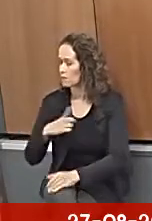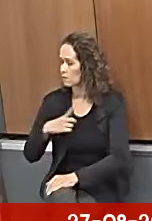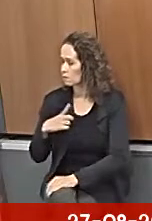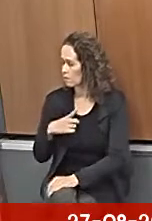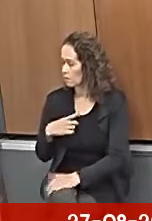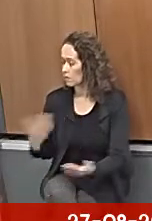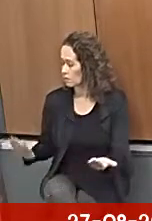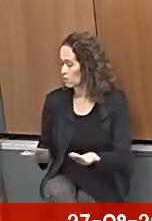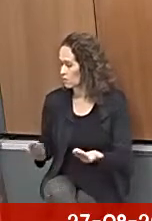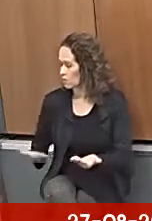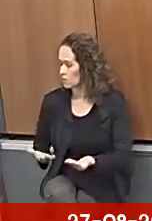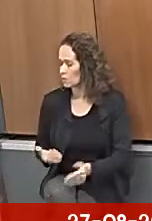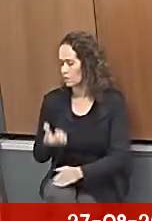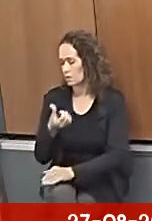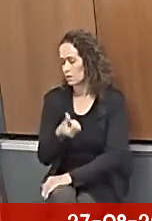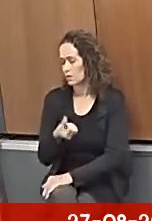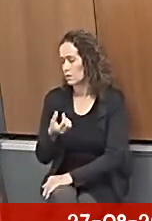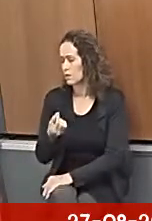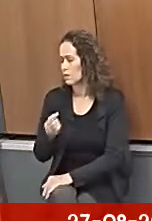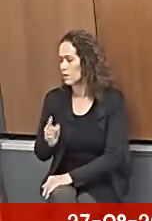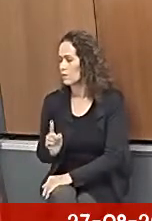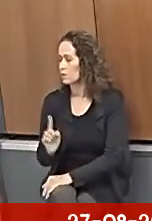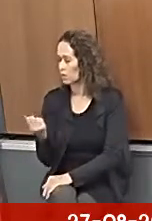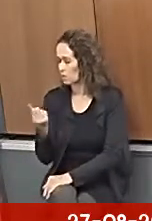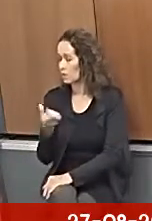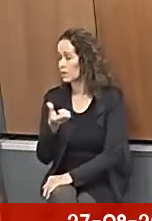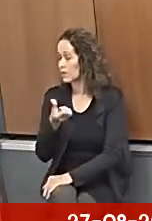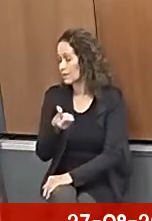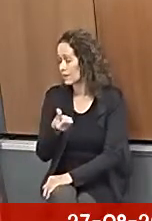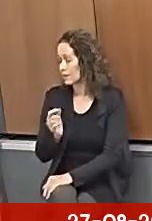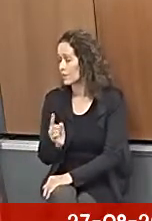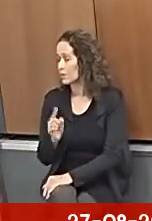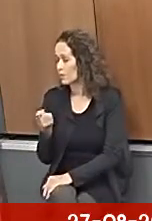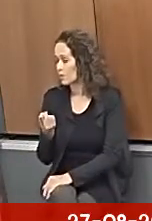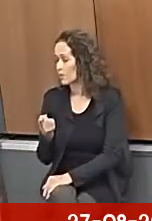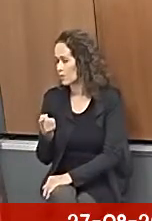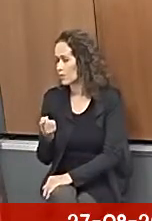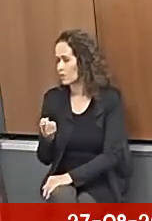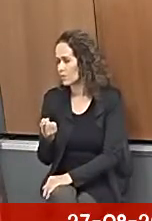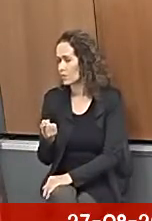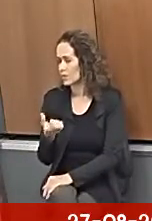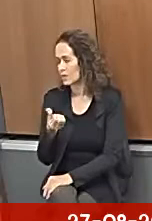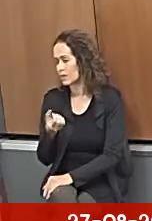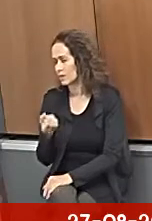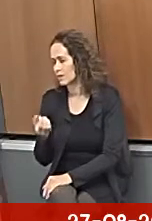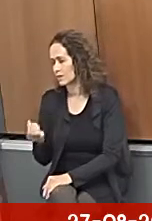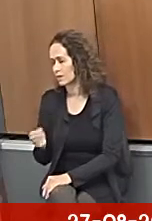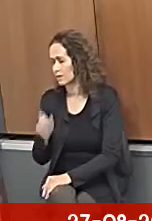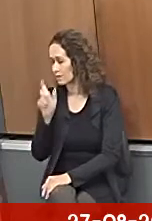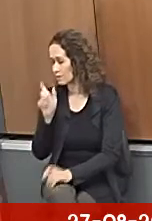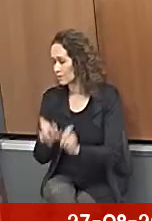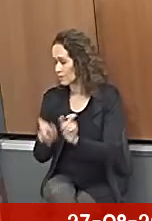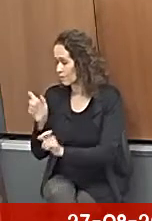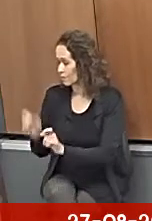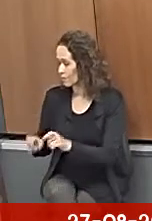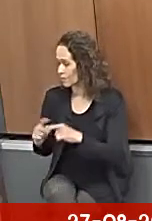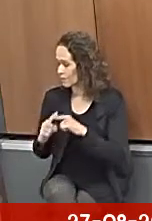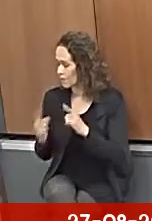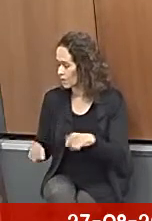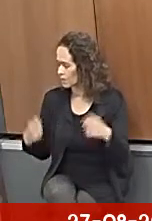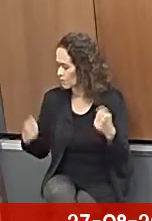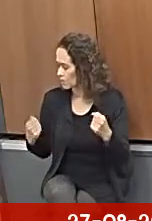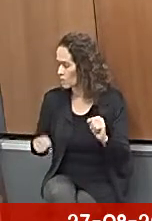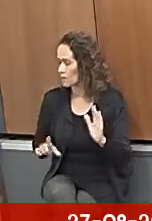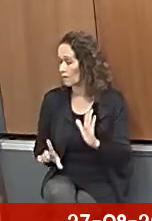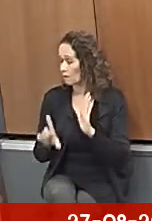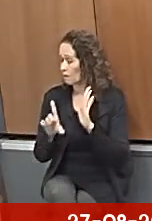de 61 mil 846 pessoas e por força dessa lei ele deveria portanto disponibilizar